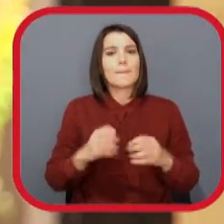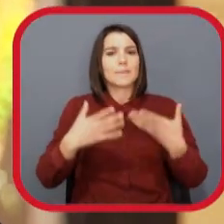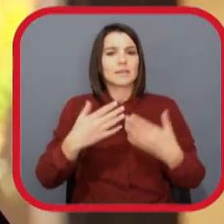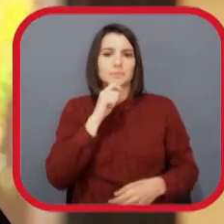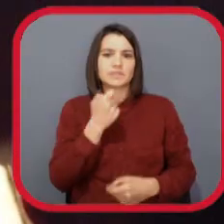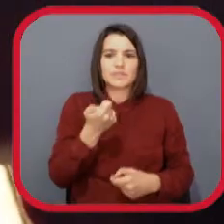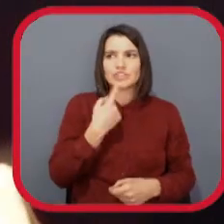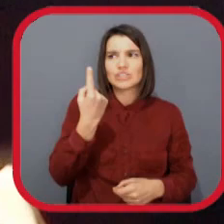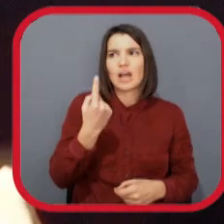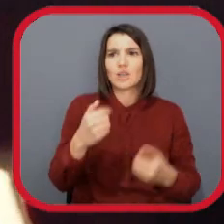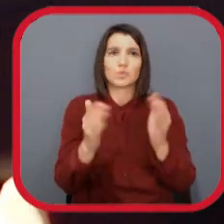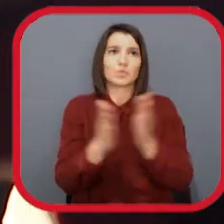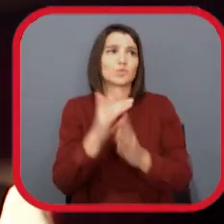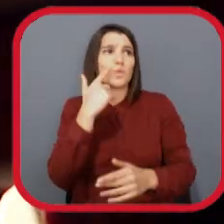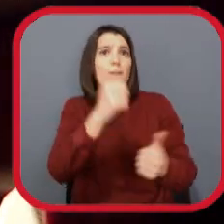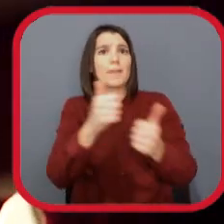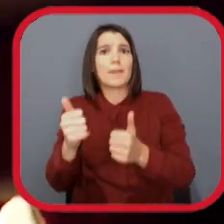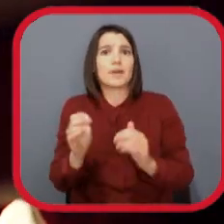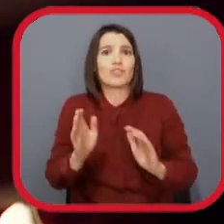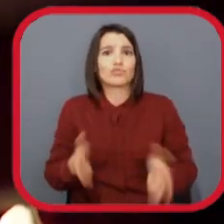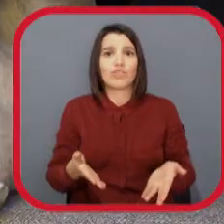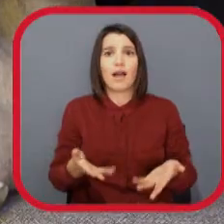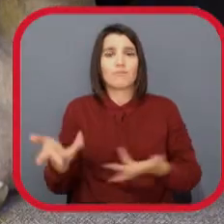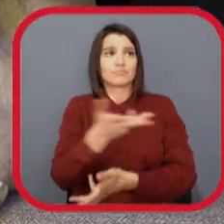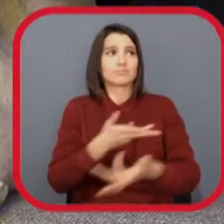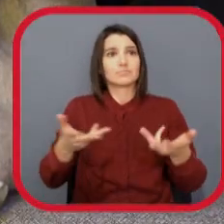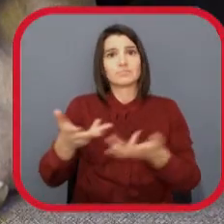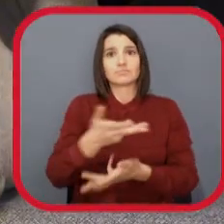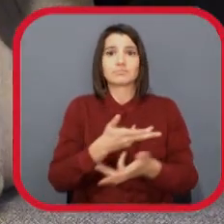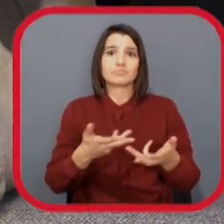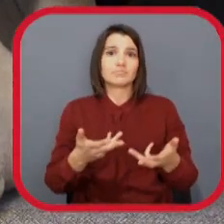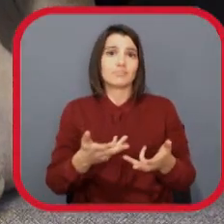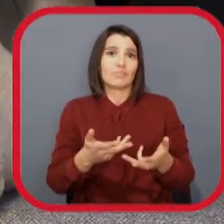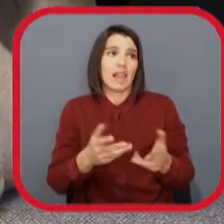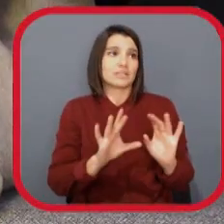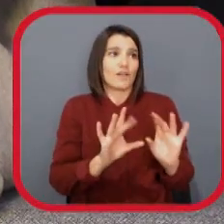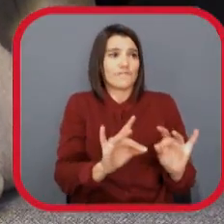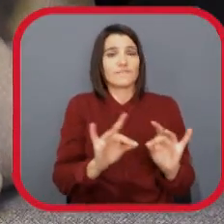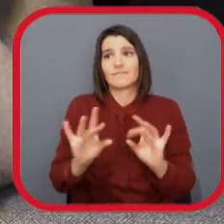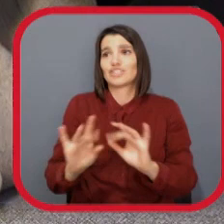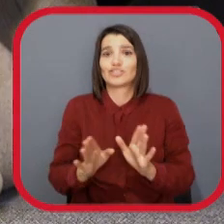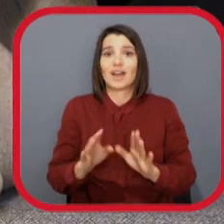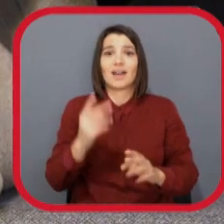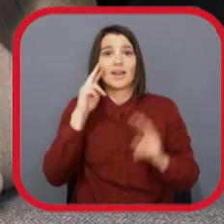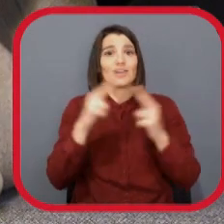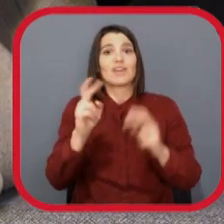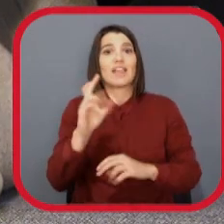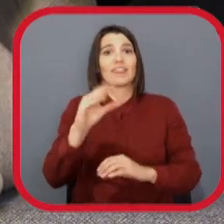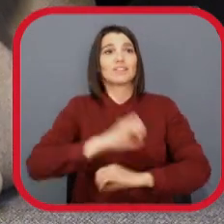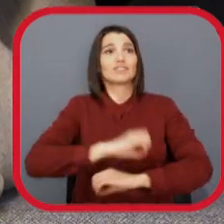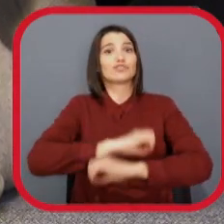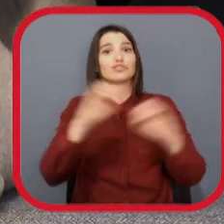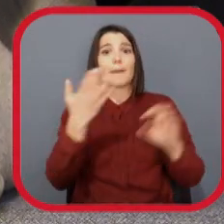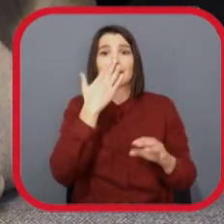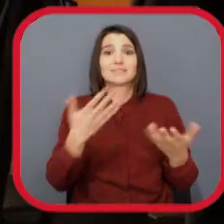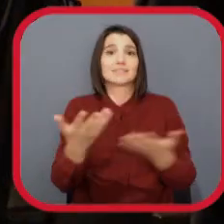podia ser um bocadinho estranho, porque eles já se conhecem todos e já têm uma relação muito fixa e parecia que não se viam há 10 anos, mas que